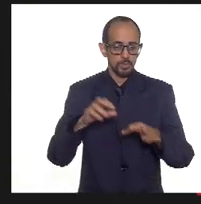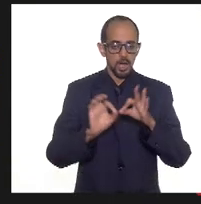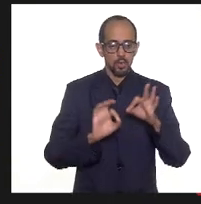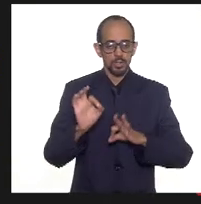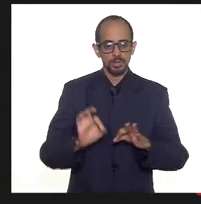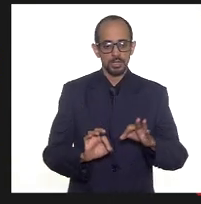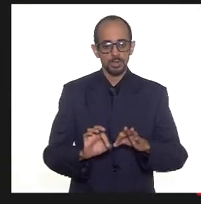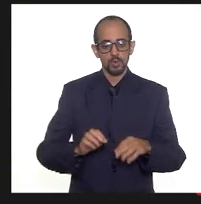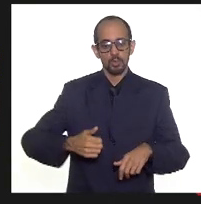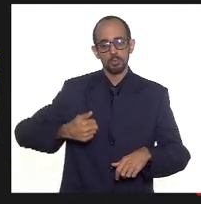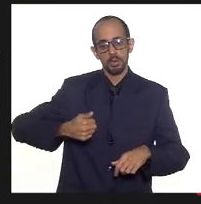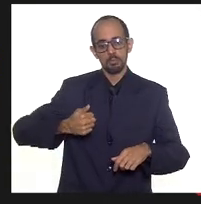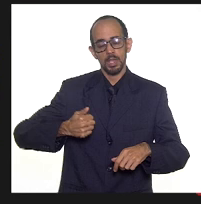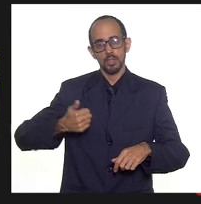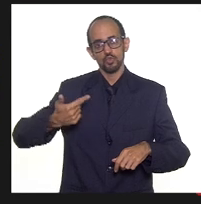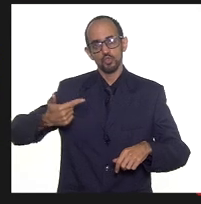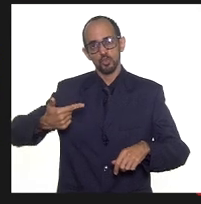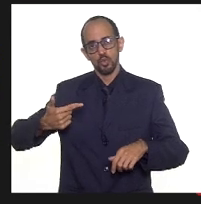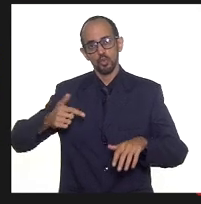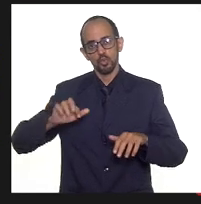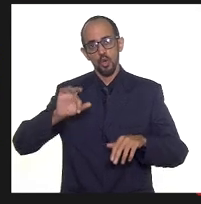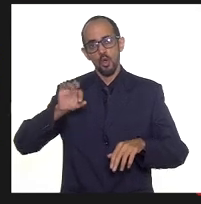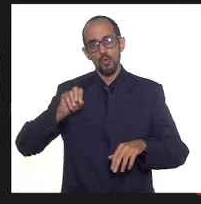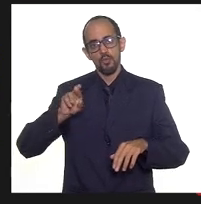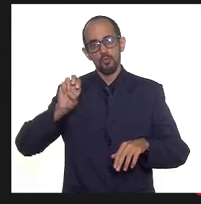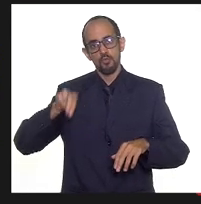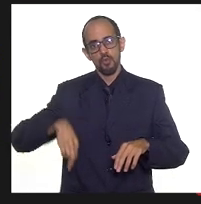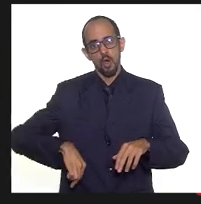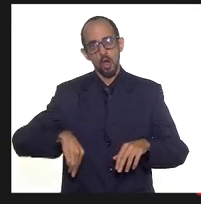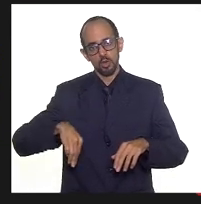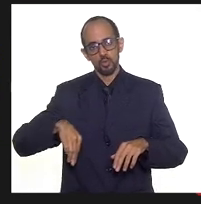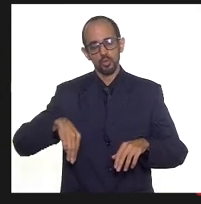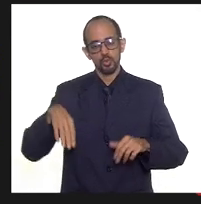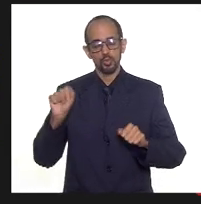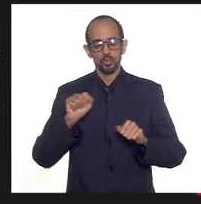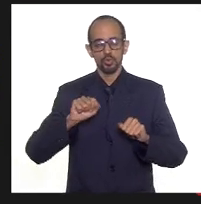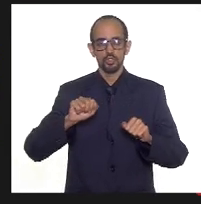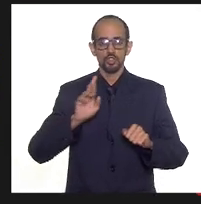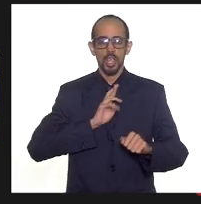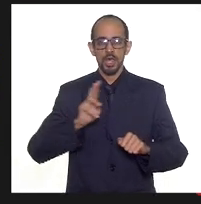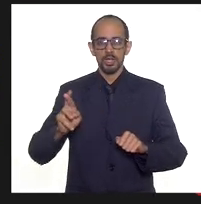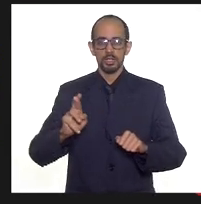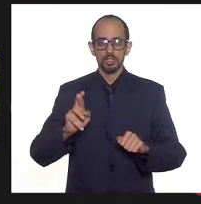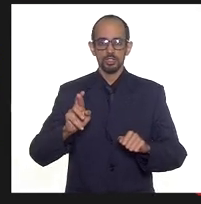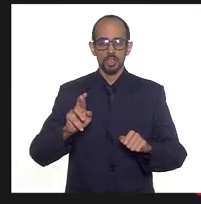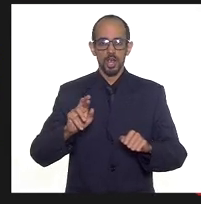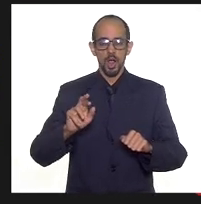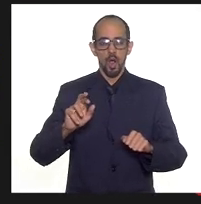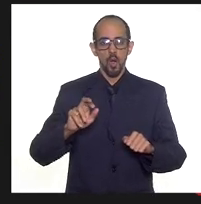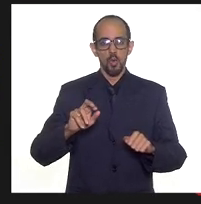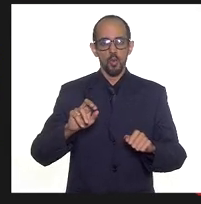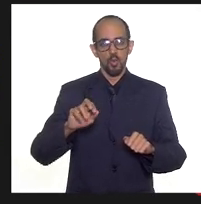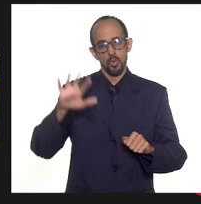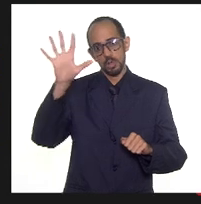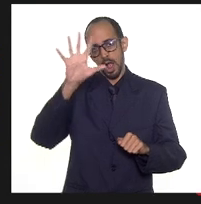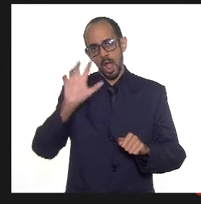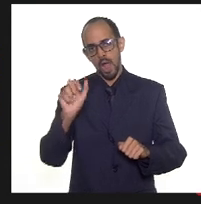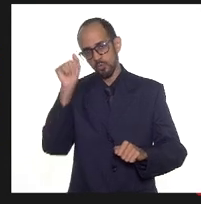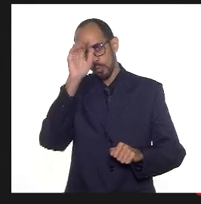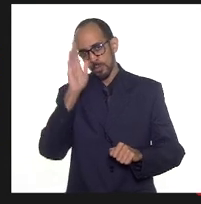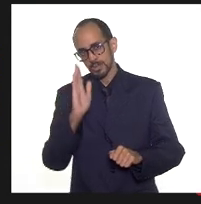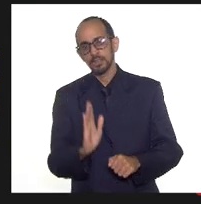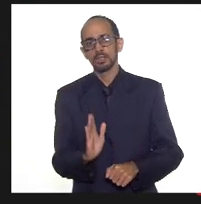segundo fóruns municipais de religiosidade de matrizes africanas e afro-brasileiras. Essa